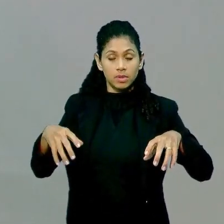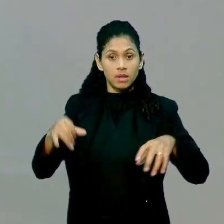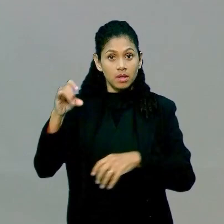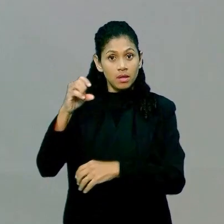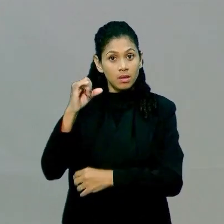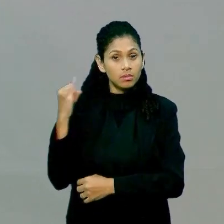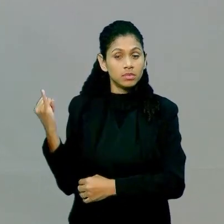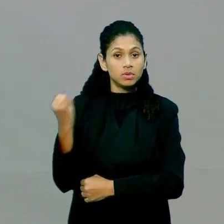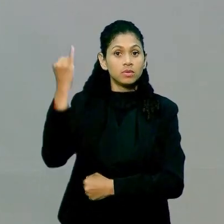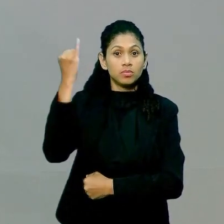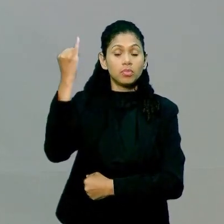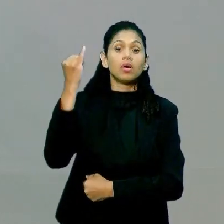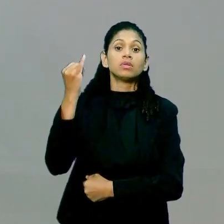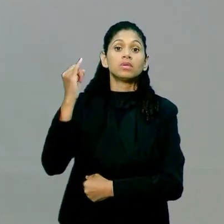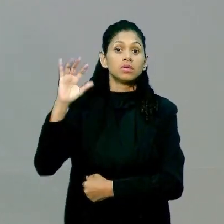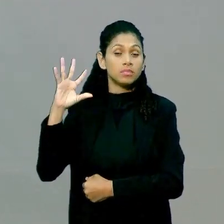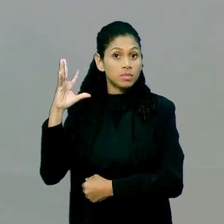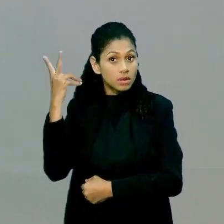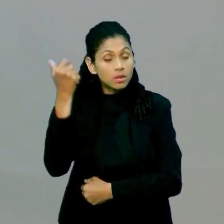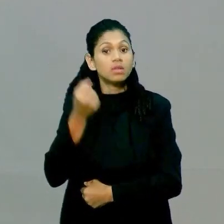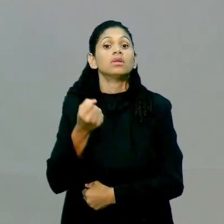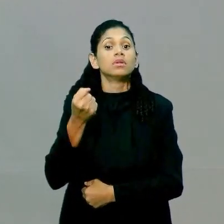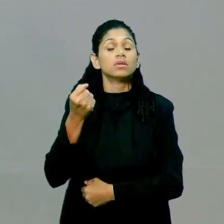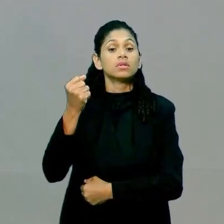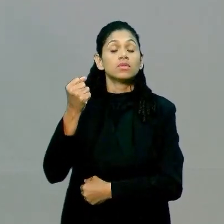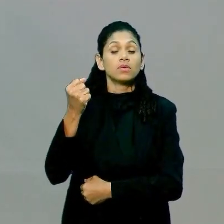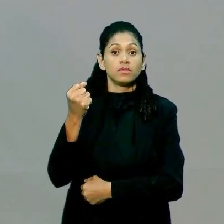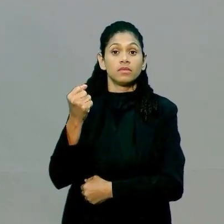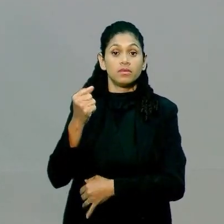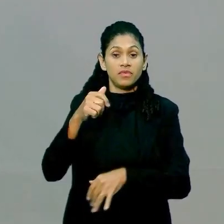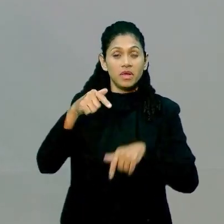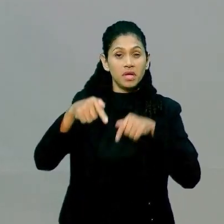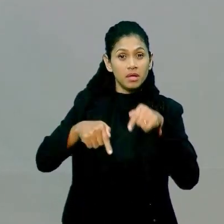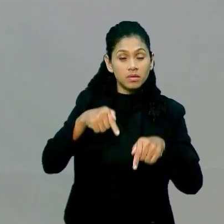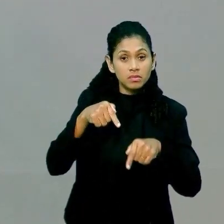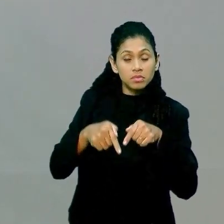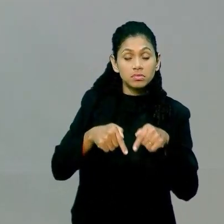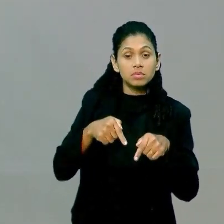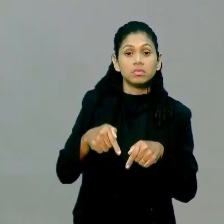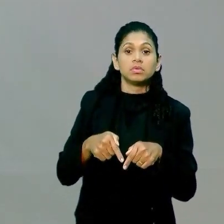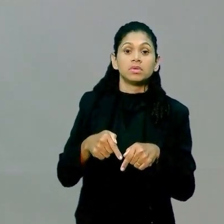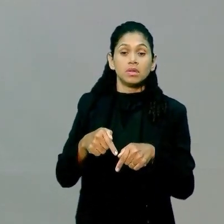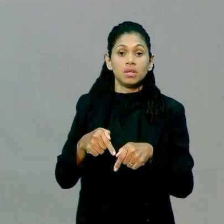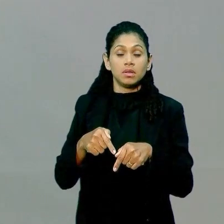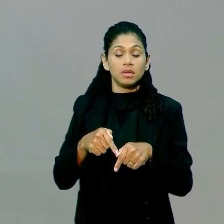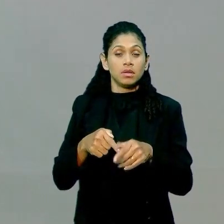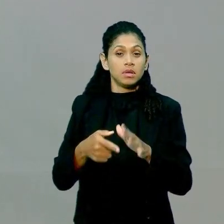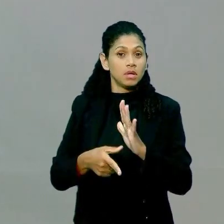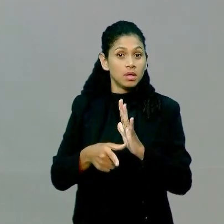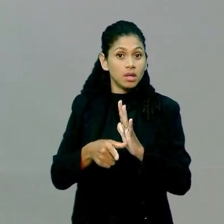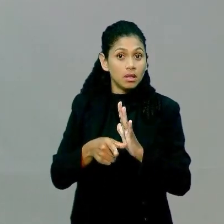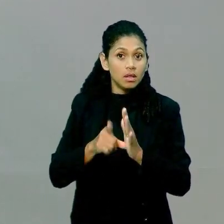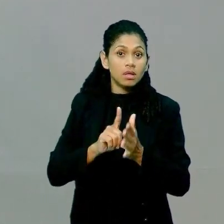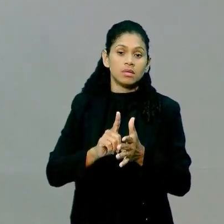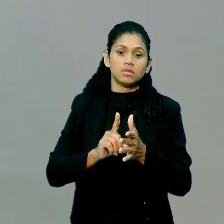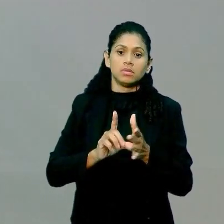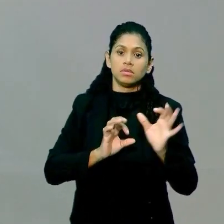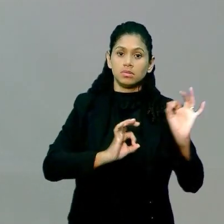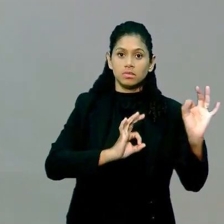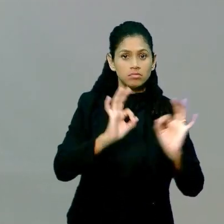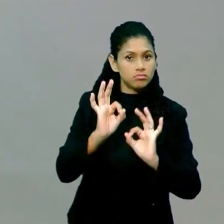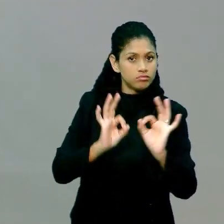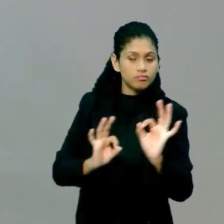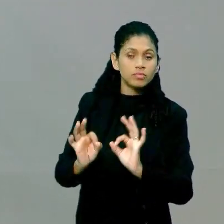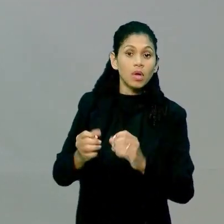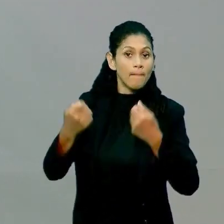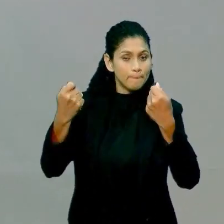de química. Eu jamais posso resolver uma questão de química, de cálculo estequiométrico, de concentração ou termoquímica sem